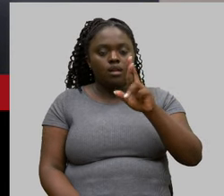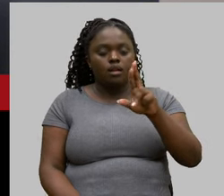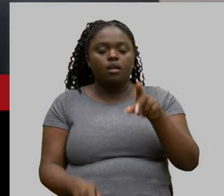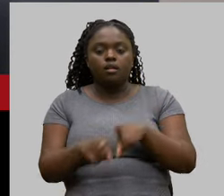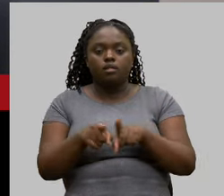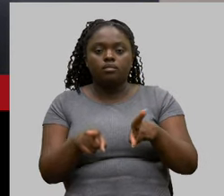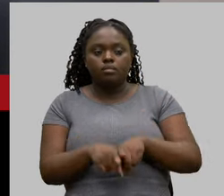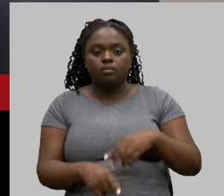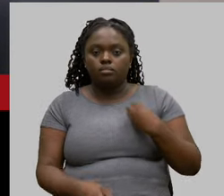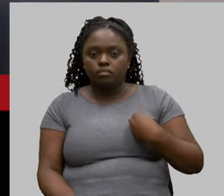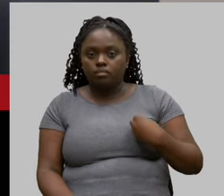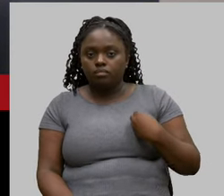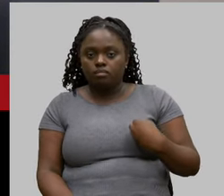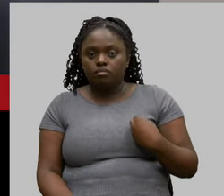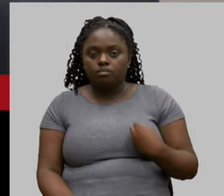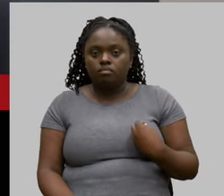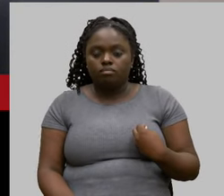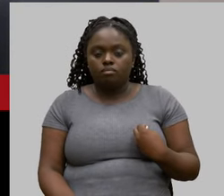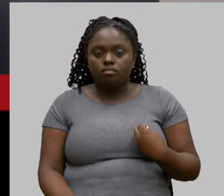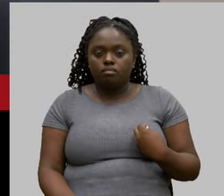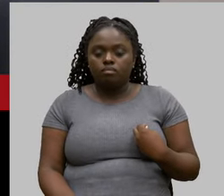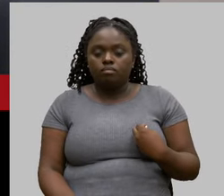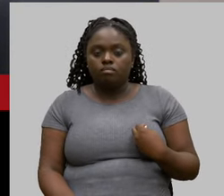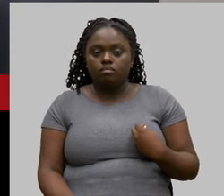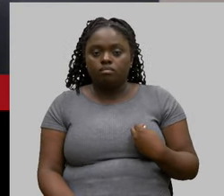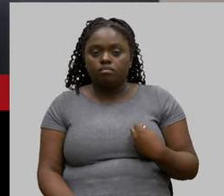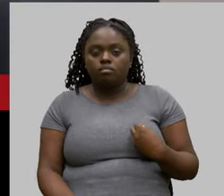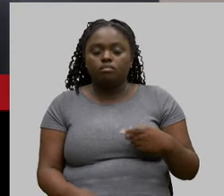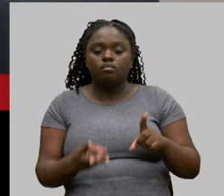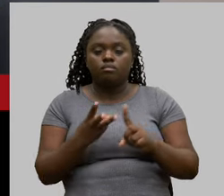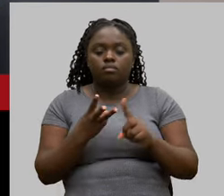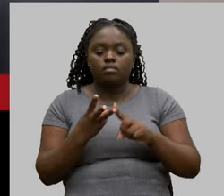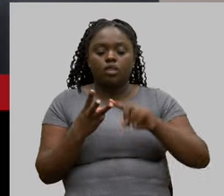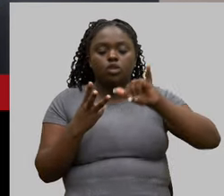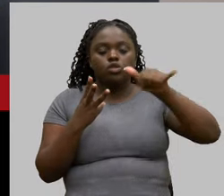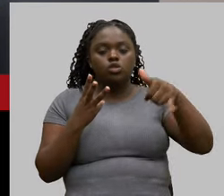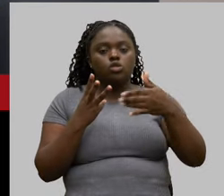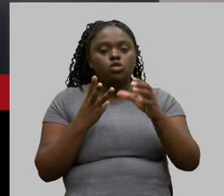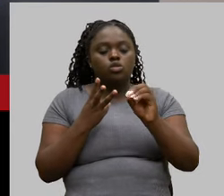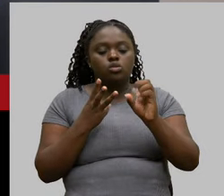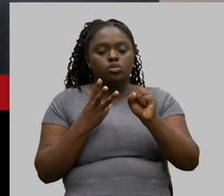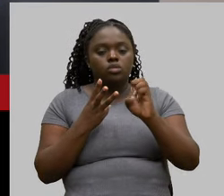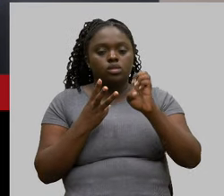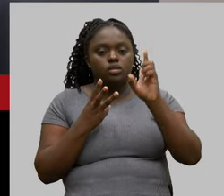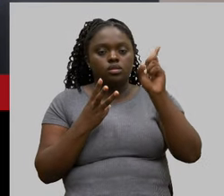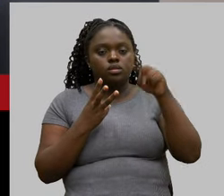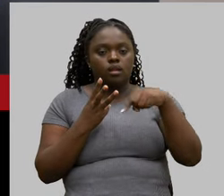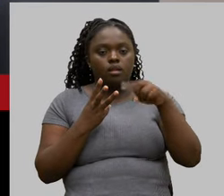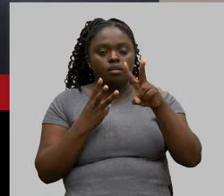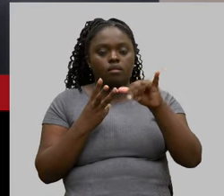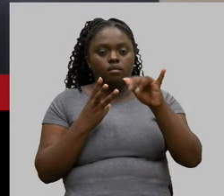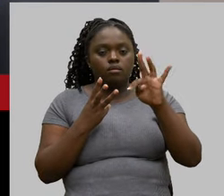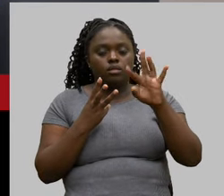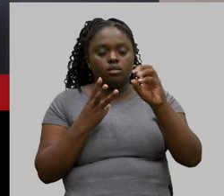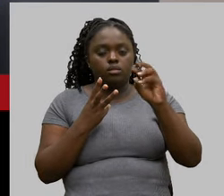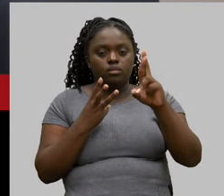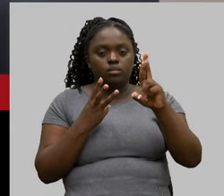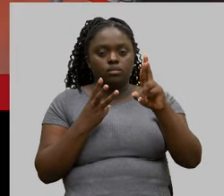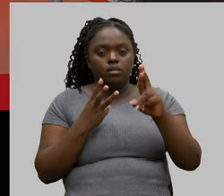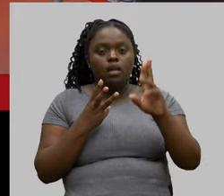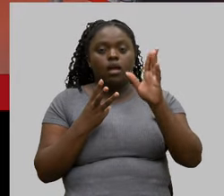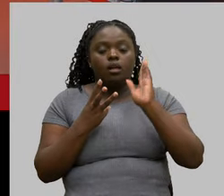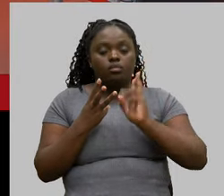conosco vamos vamos deixar E ainda José Vittor de Melo Rabelo portanto na